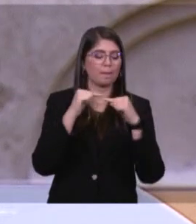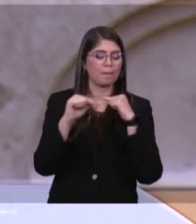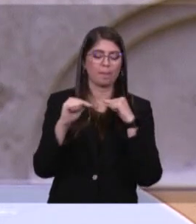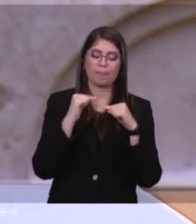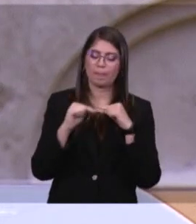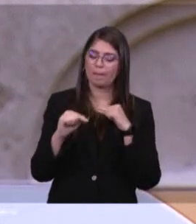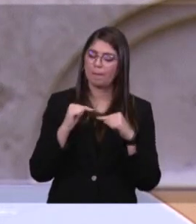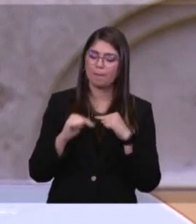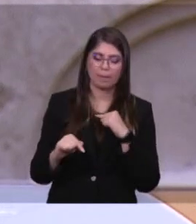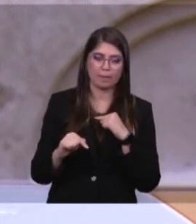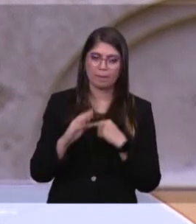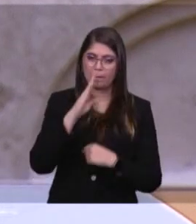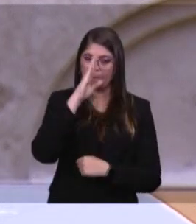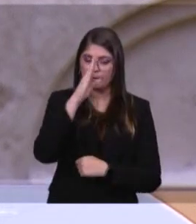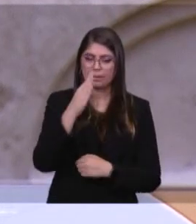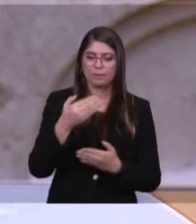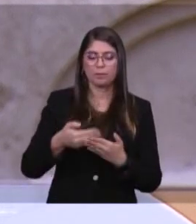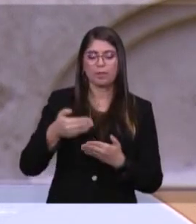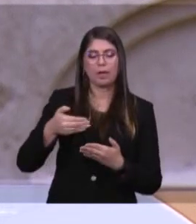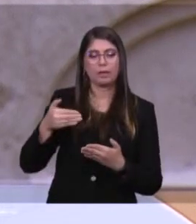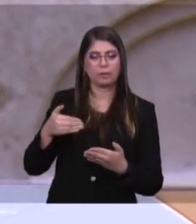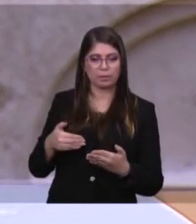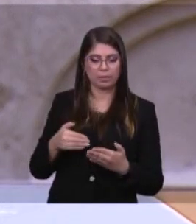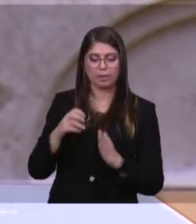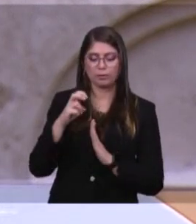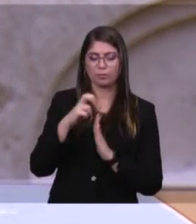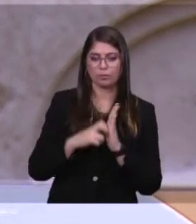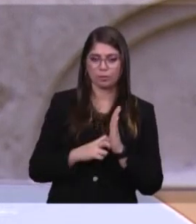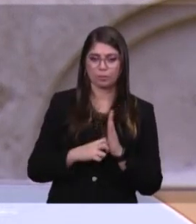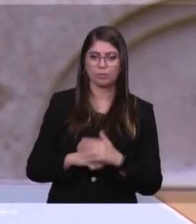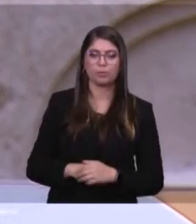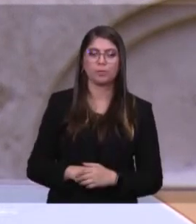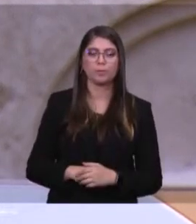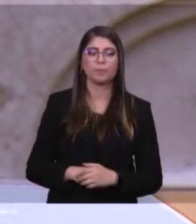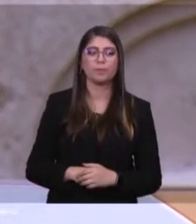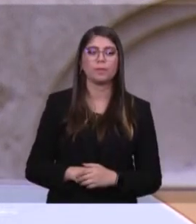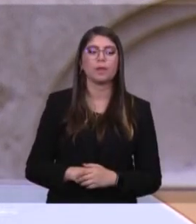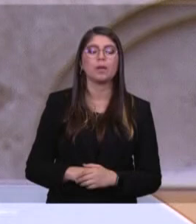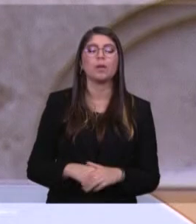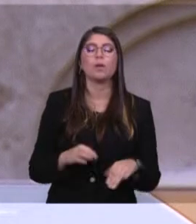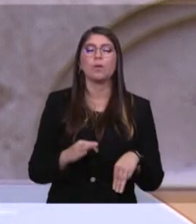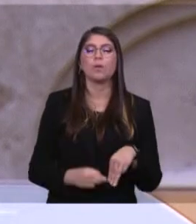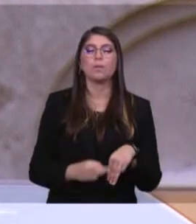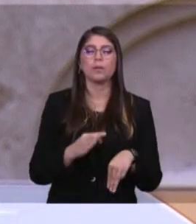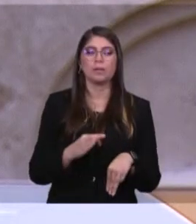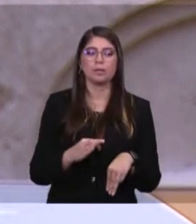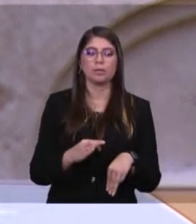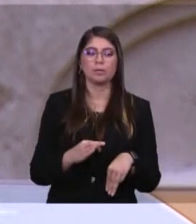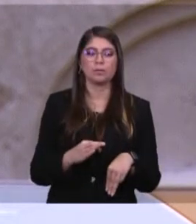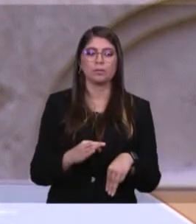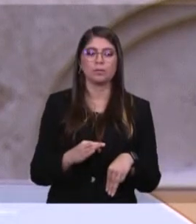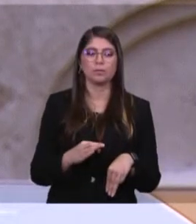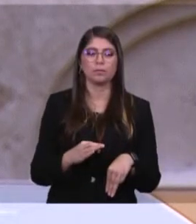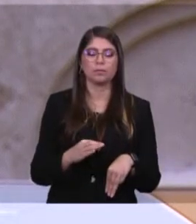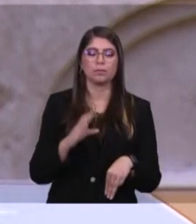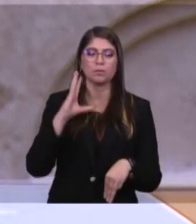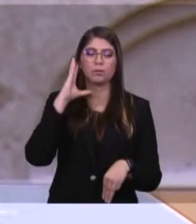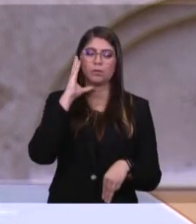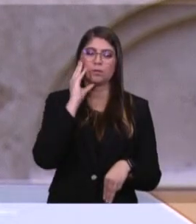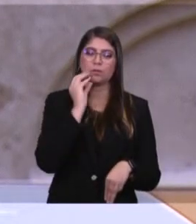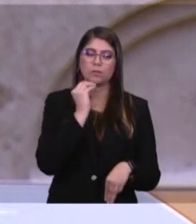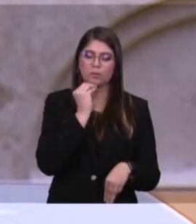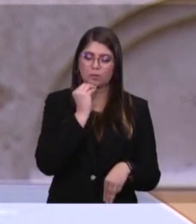inaplicável o princípio da anterioridade tributária. A posição do ministro José Antônio Dias Toffoli, que